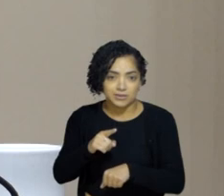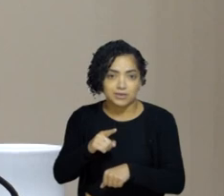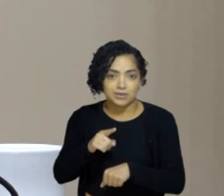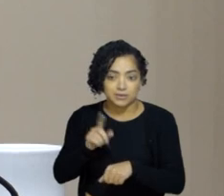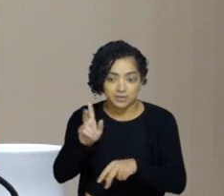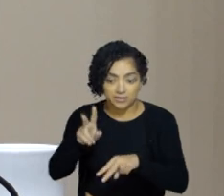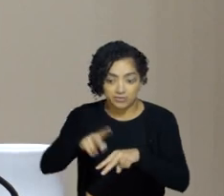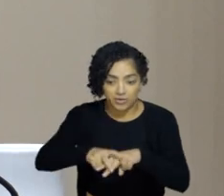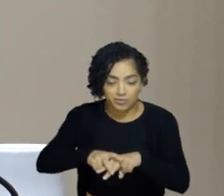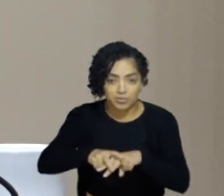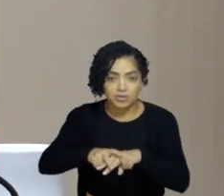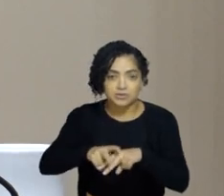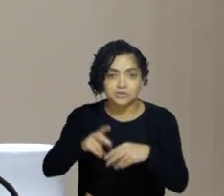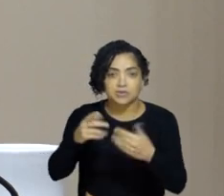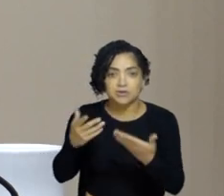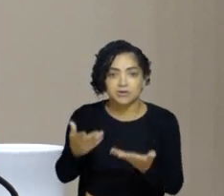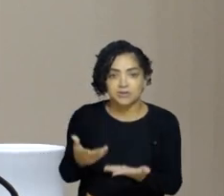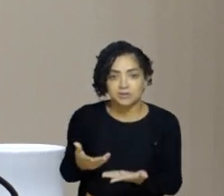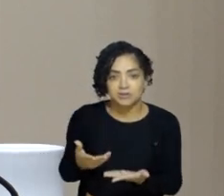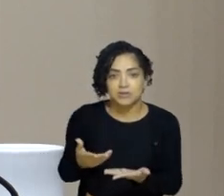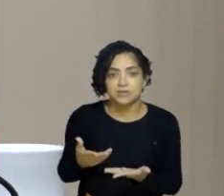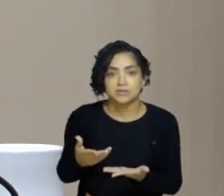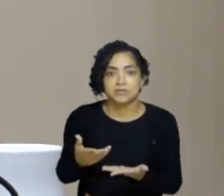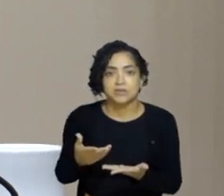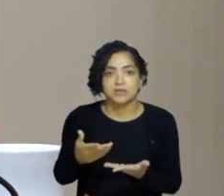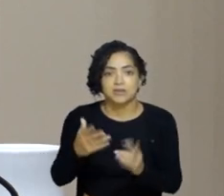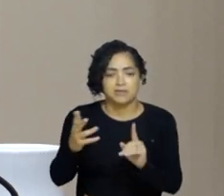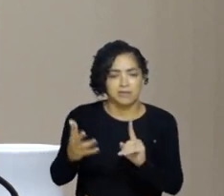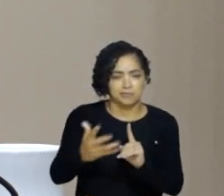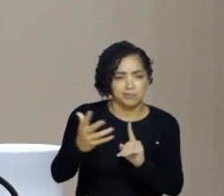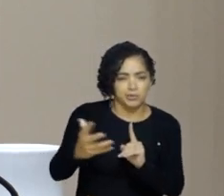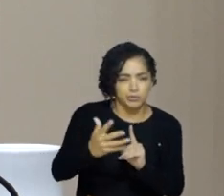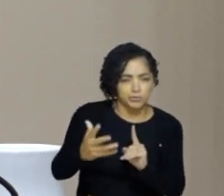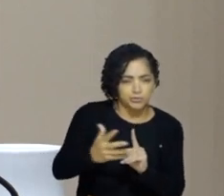ele resiste, ele ameaça atirar no